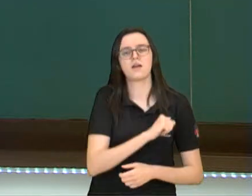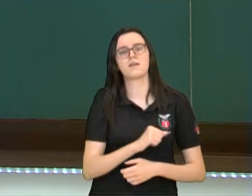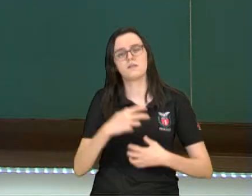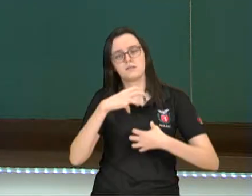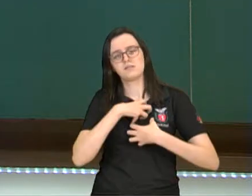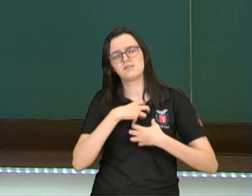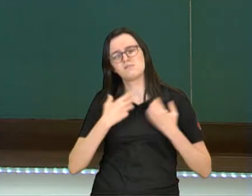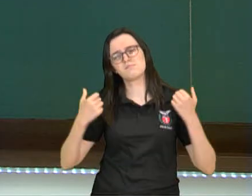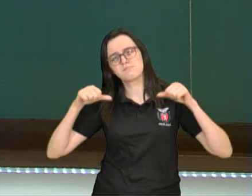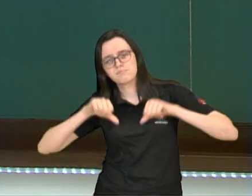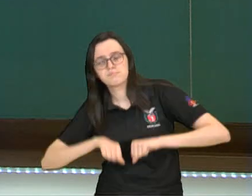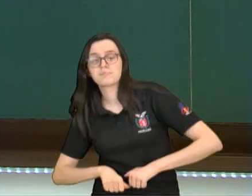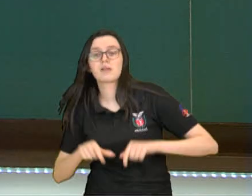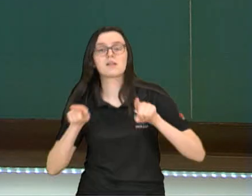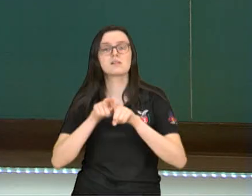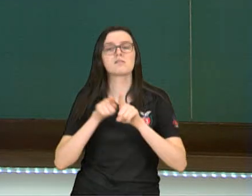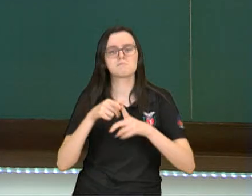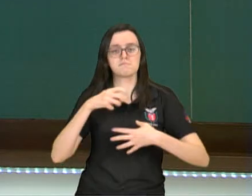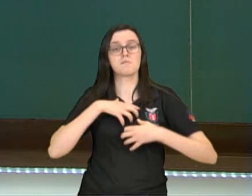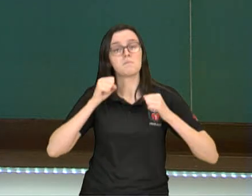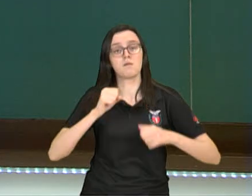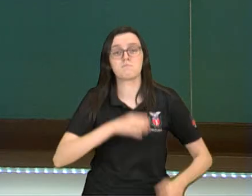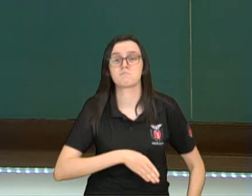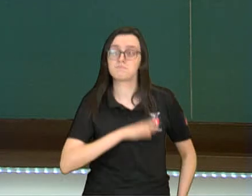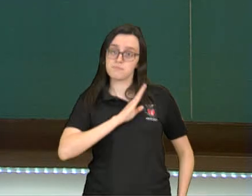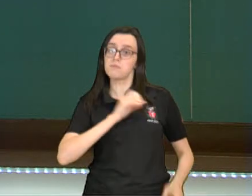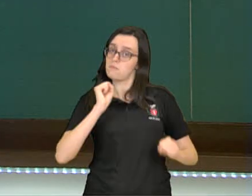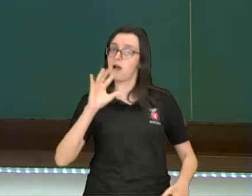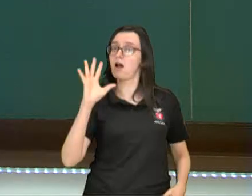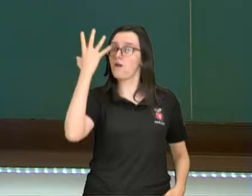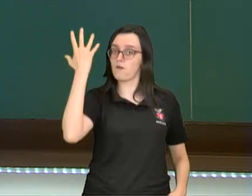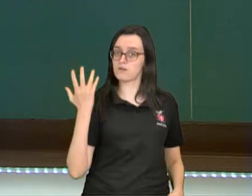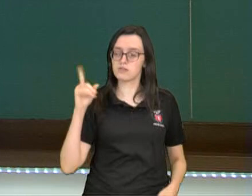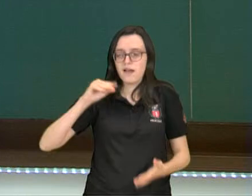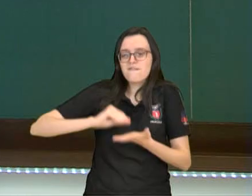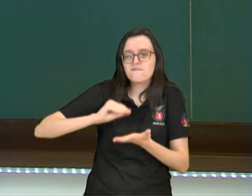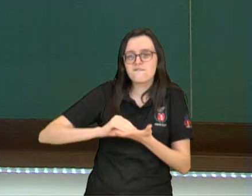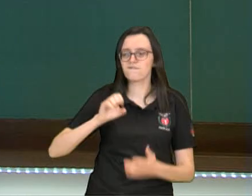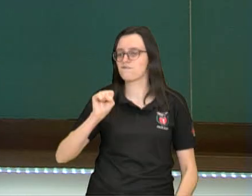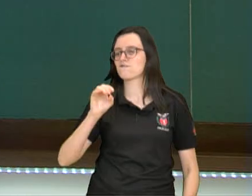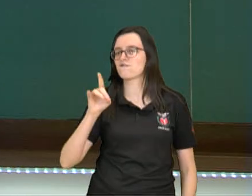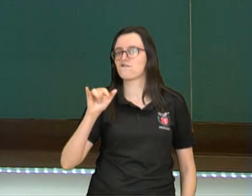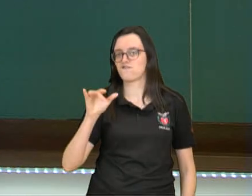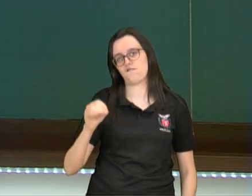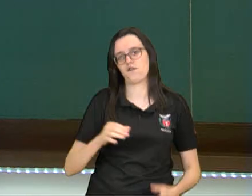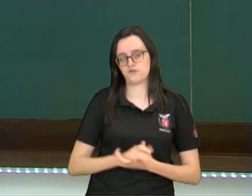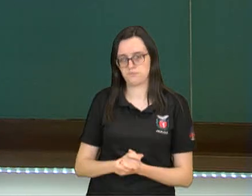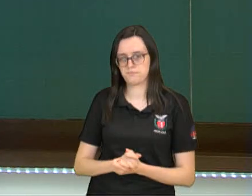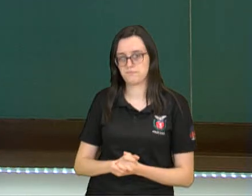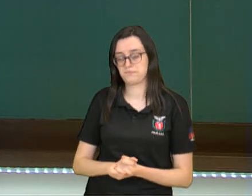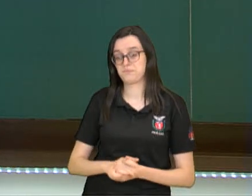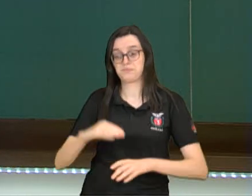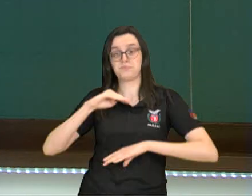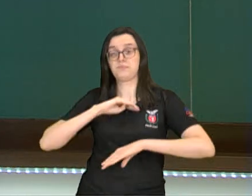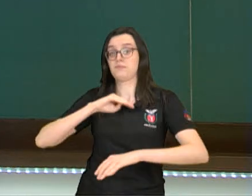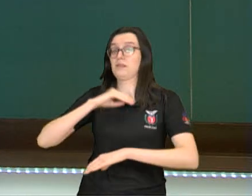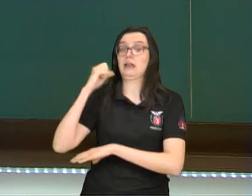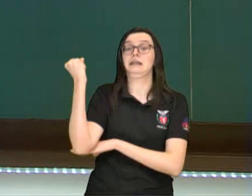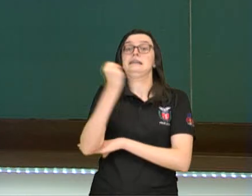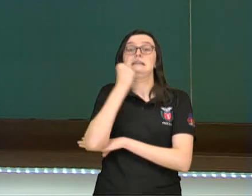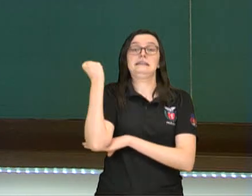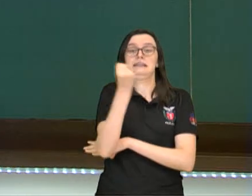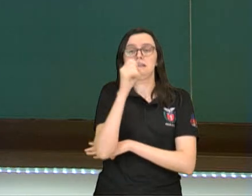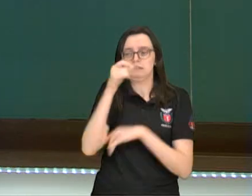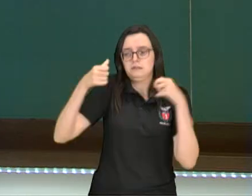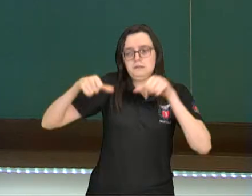sinta apático e até mesmo tenha ataque cardíaco. A falta do sódio, gente. Em casos mais graves de deficiência do